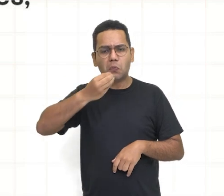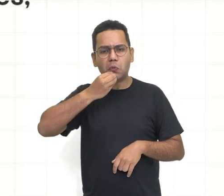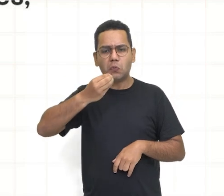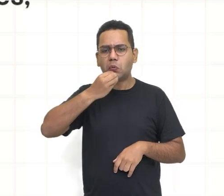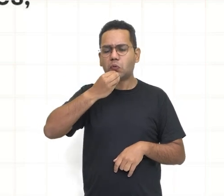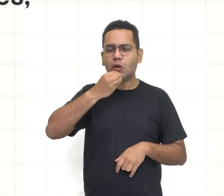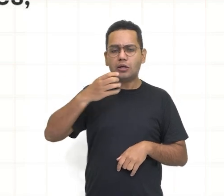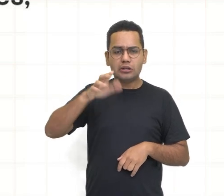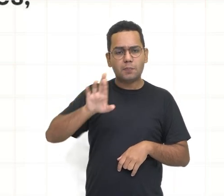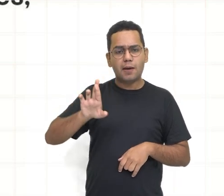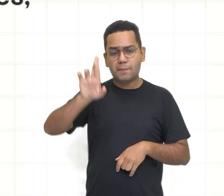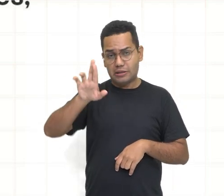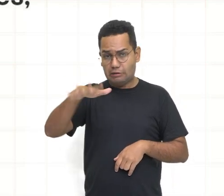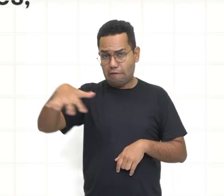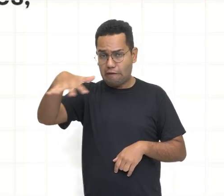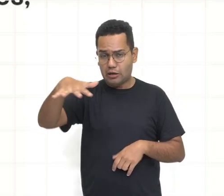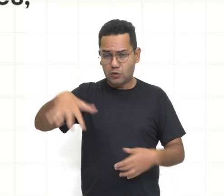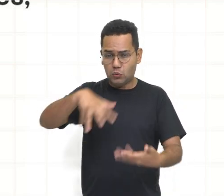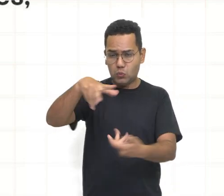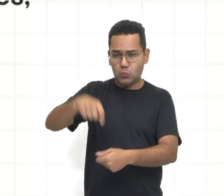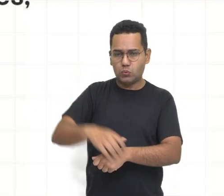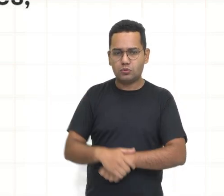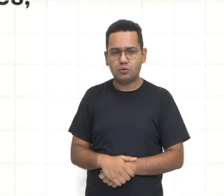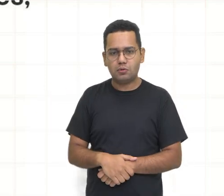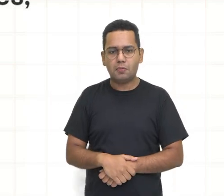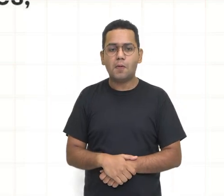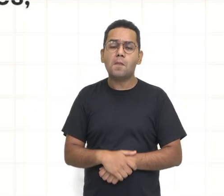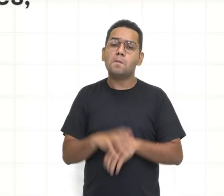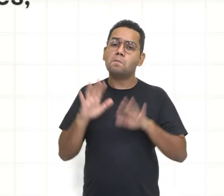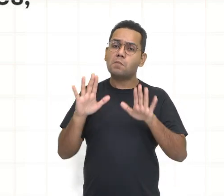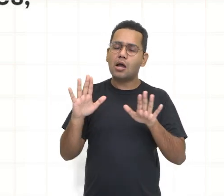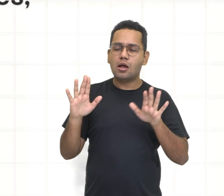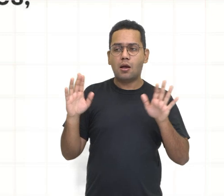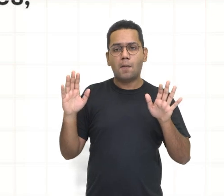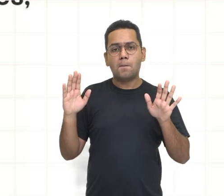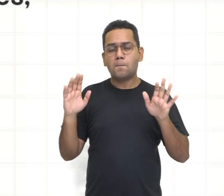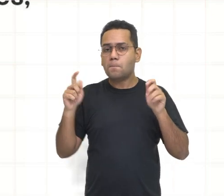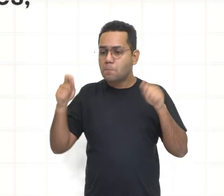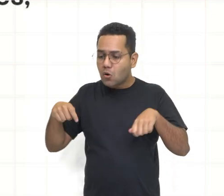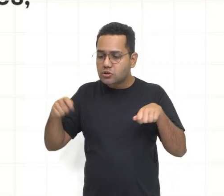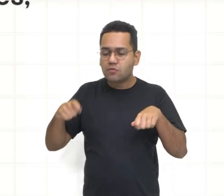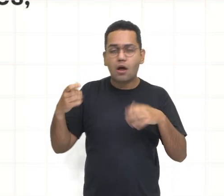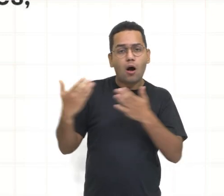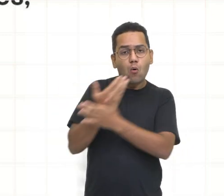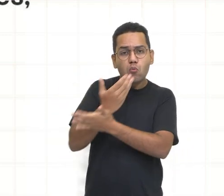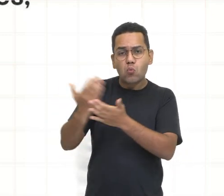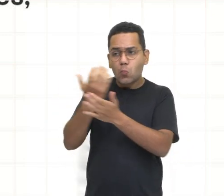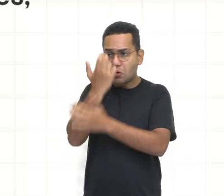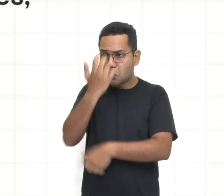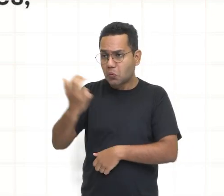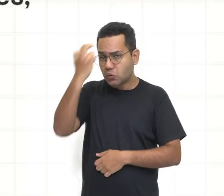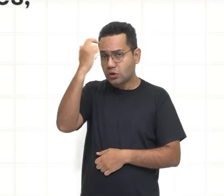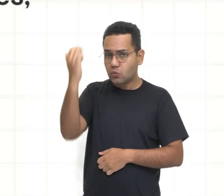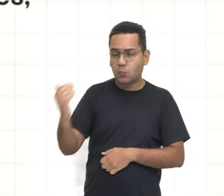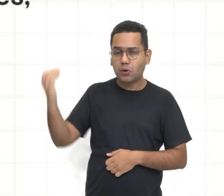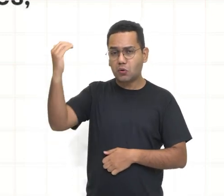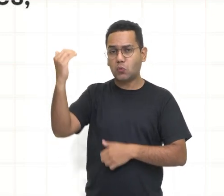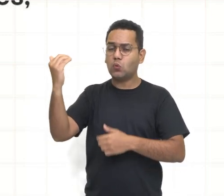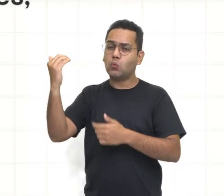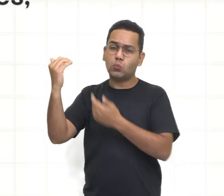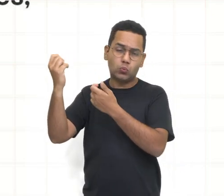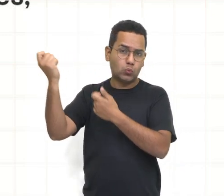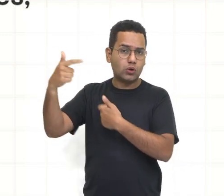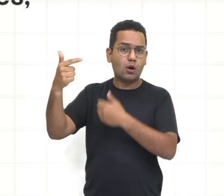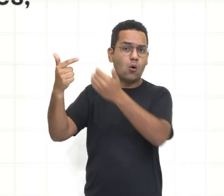global, levando a uma predominância de algumas culturas, certo? E podemos